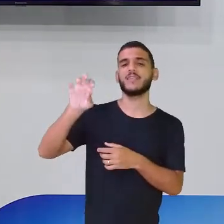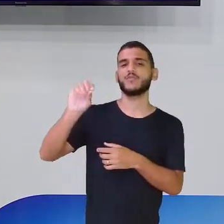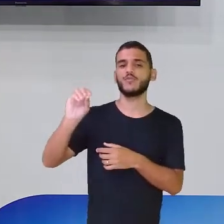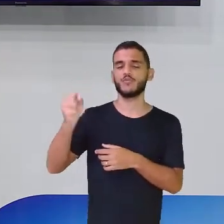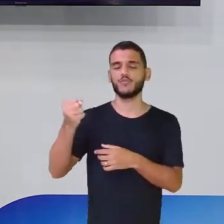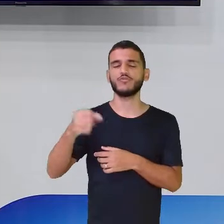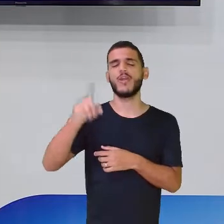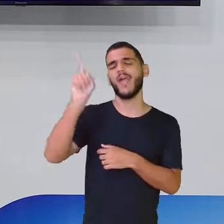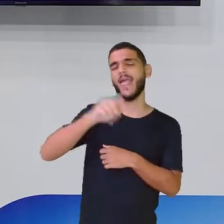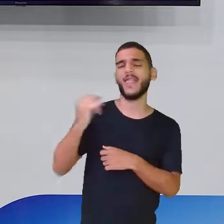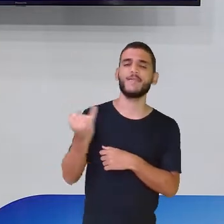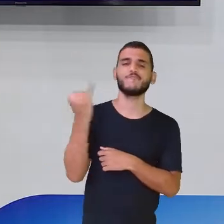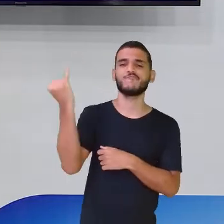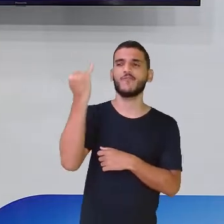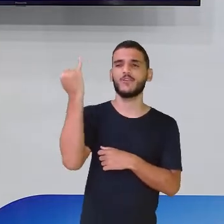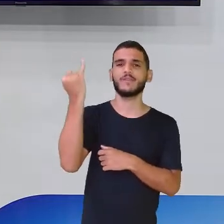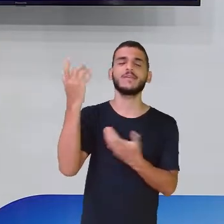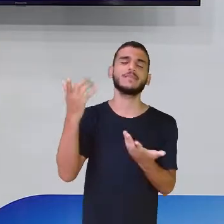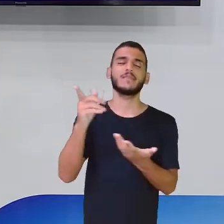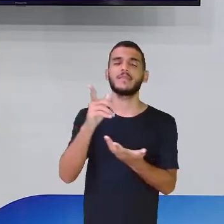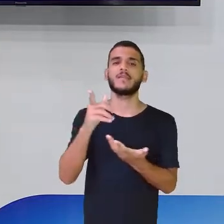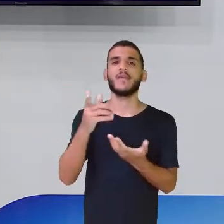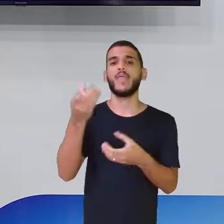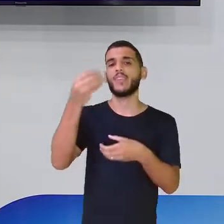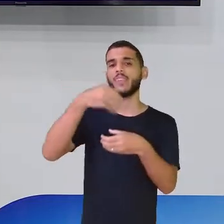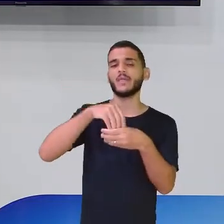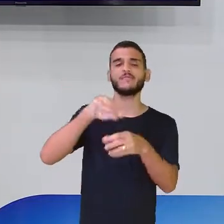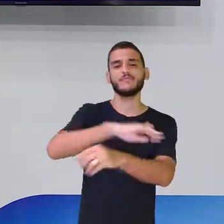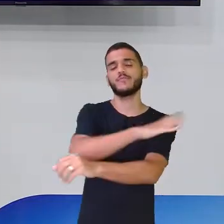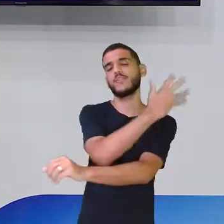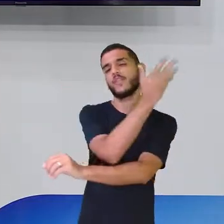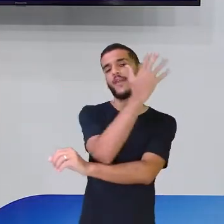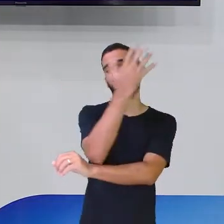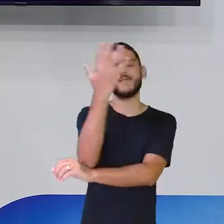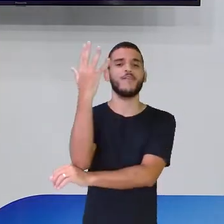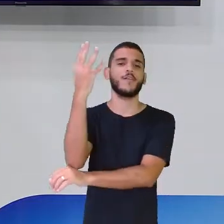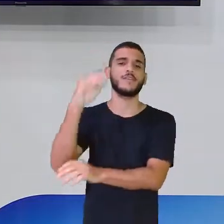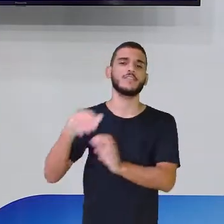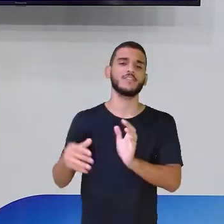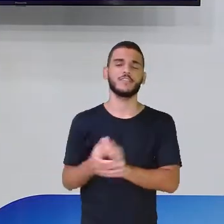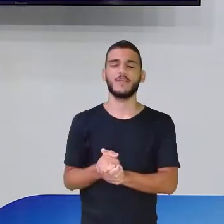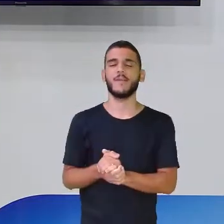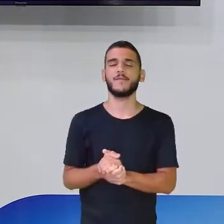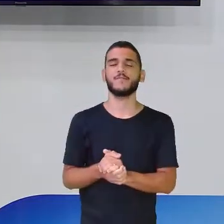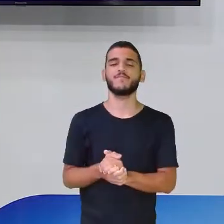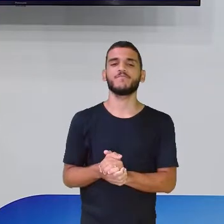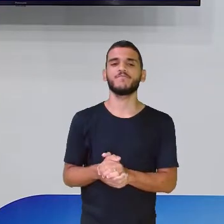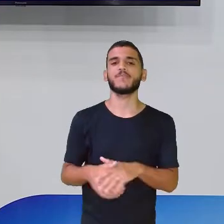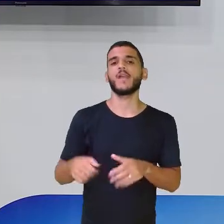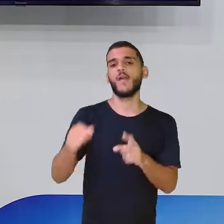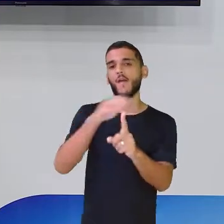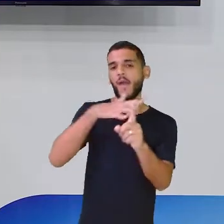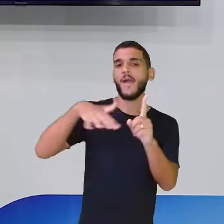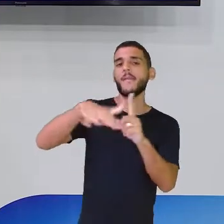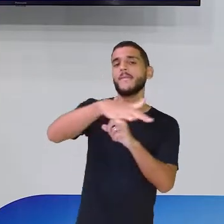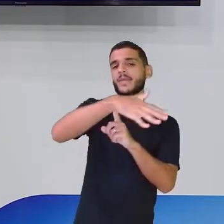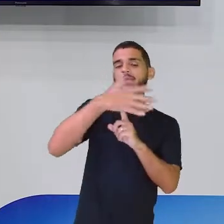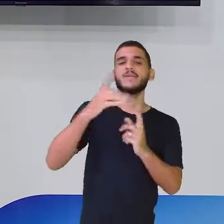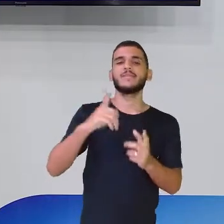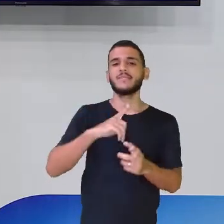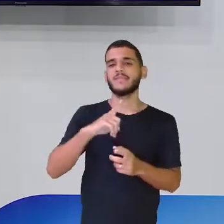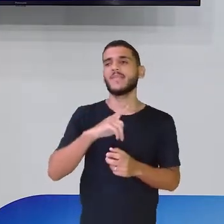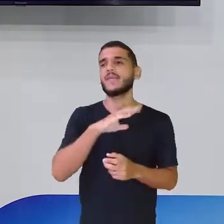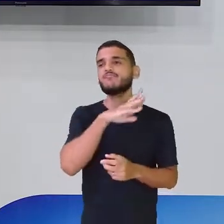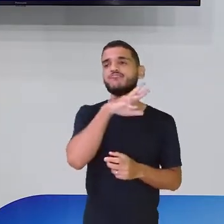da sonoridade das florestas, né? Dos ambientes selvagens. Acho que como os pássaros também. Como os pássaros. É porque o